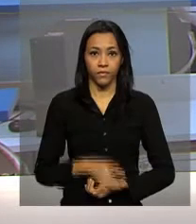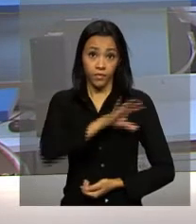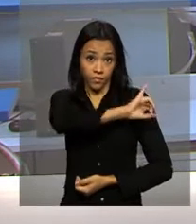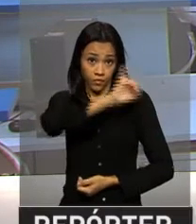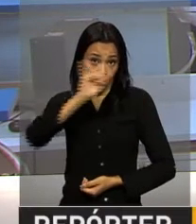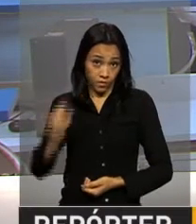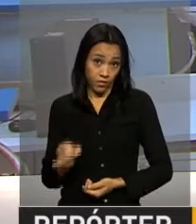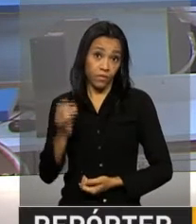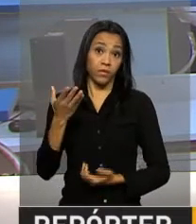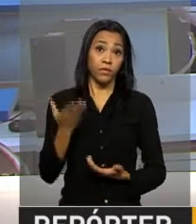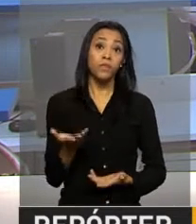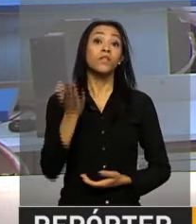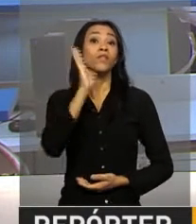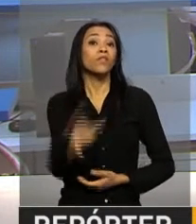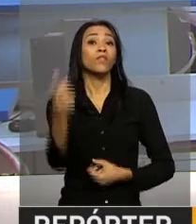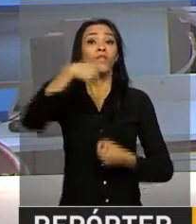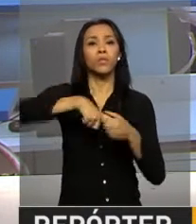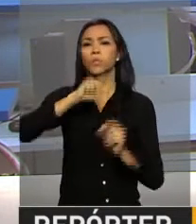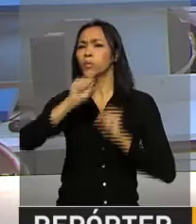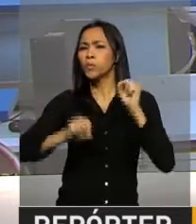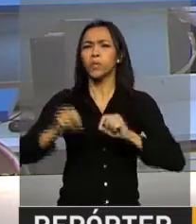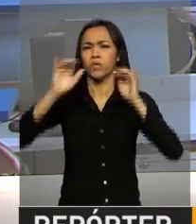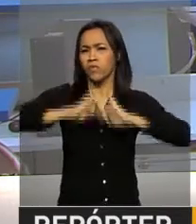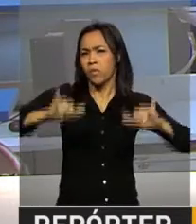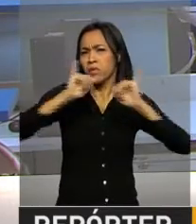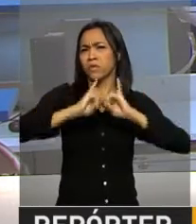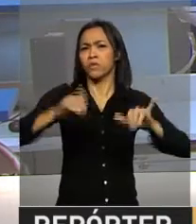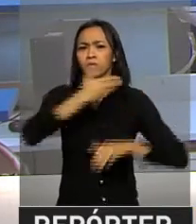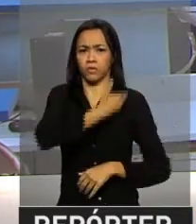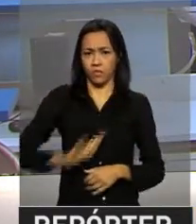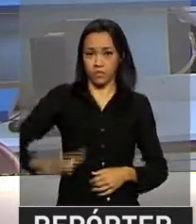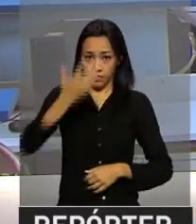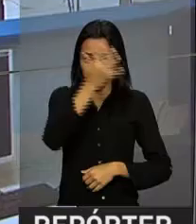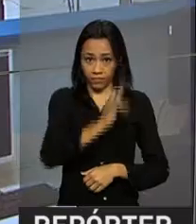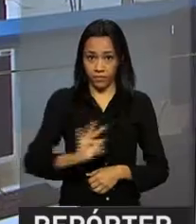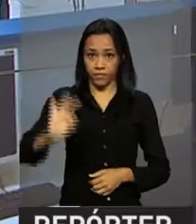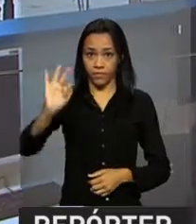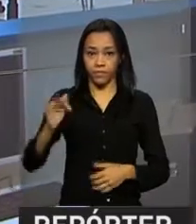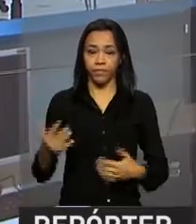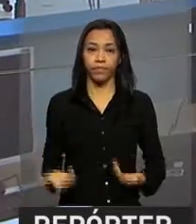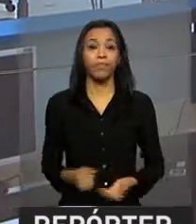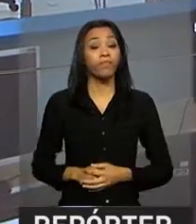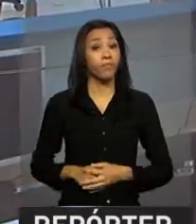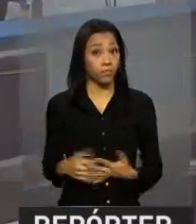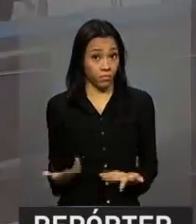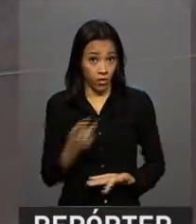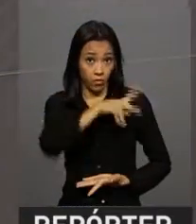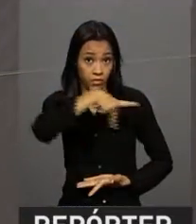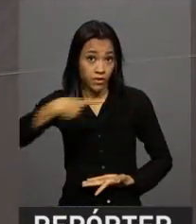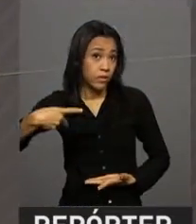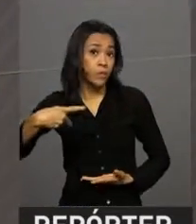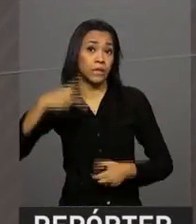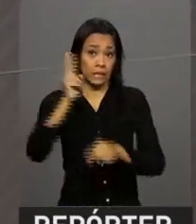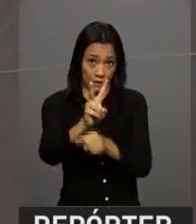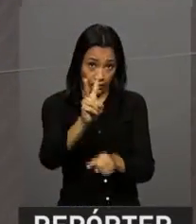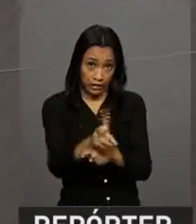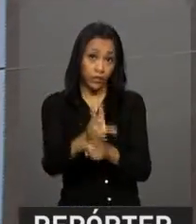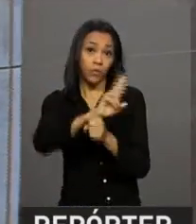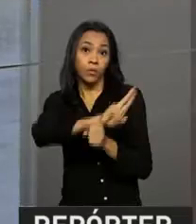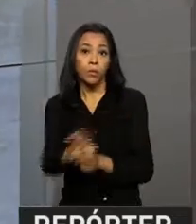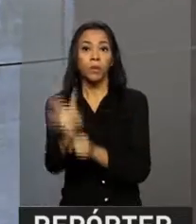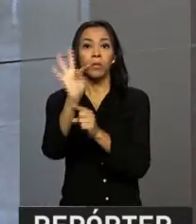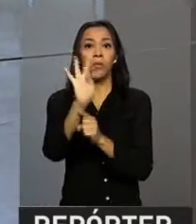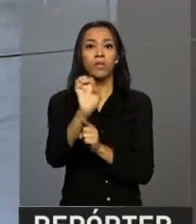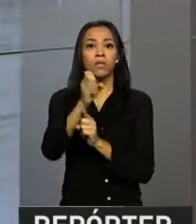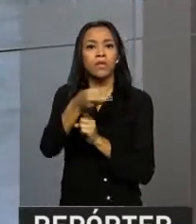Olá, o repórter NBR está de volta com as notícias do governo federal. O presidente interino, Michel Temer, tem